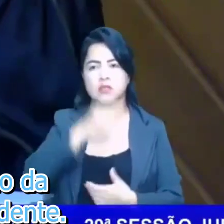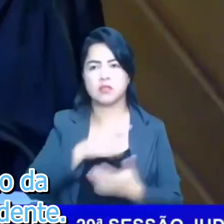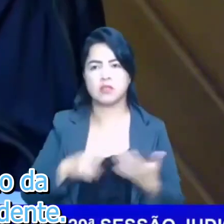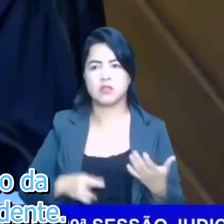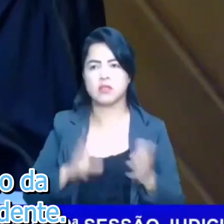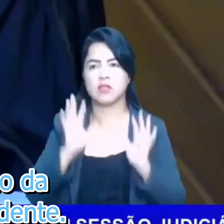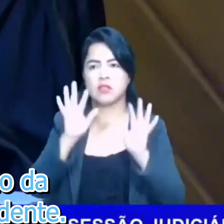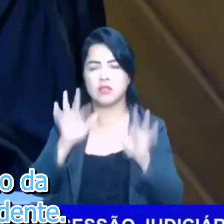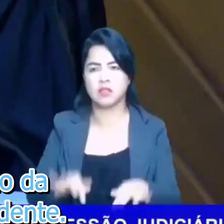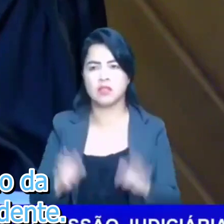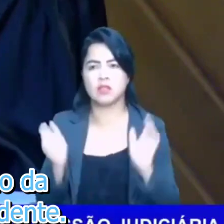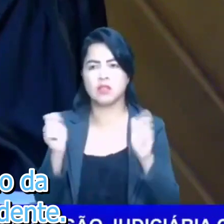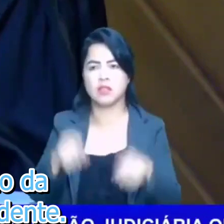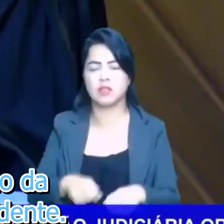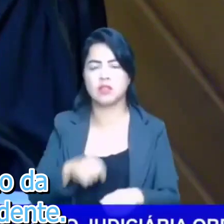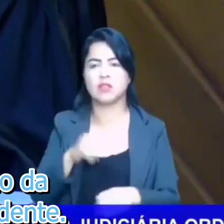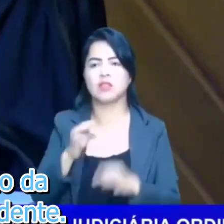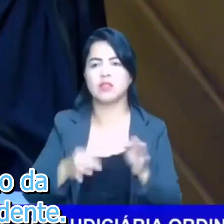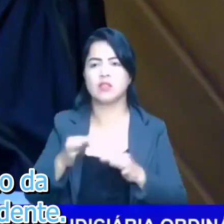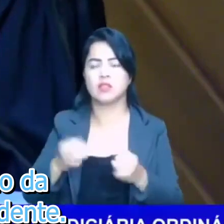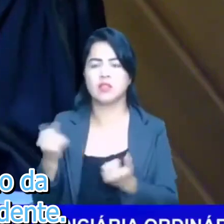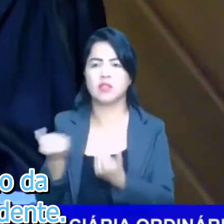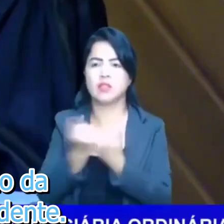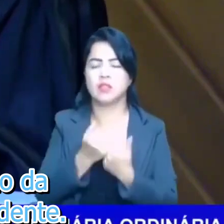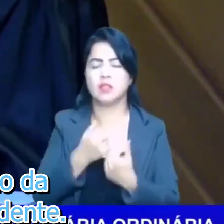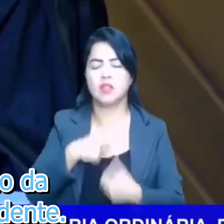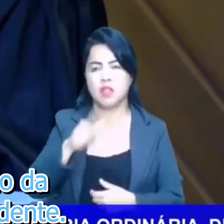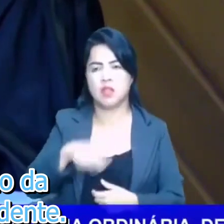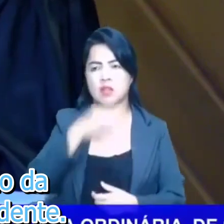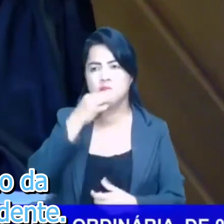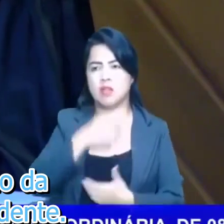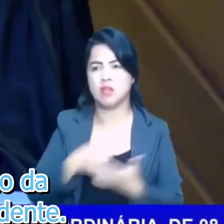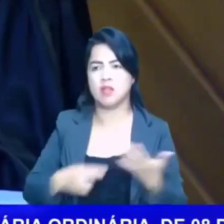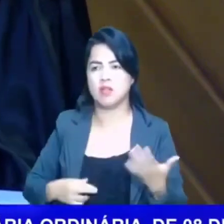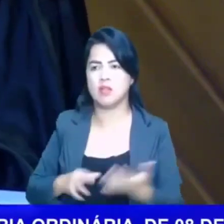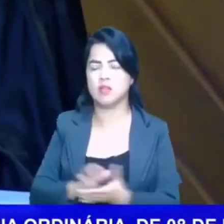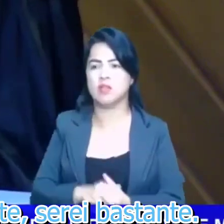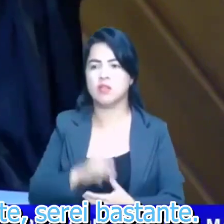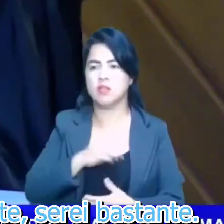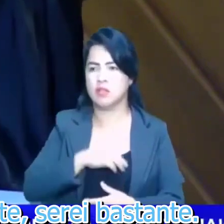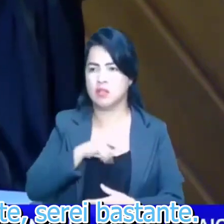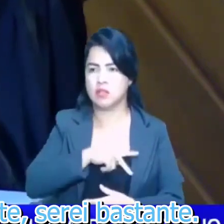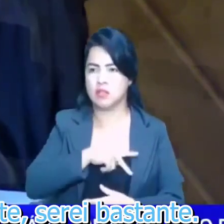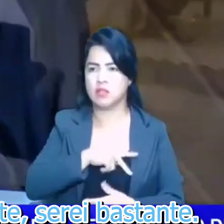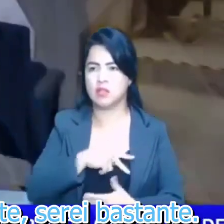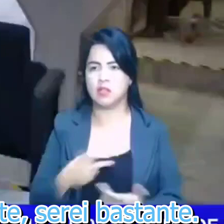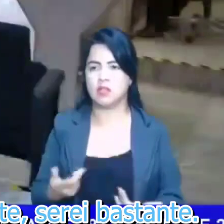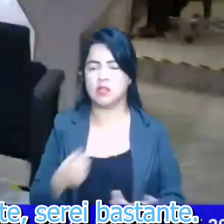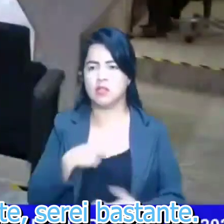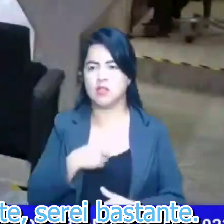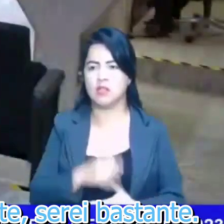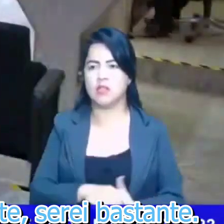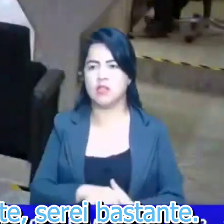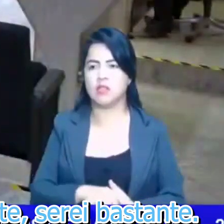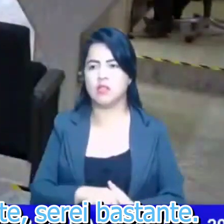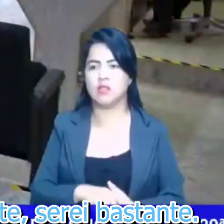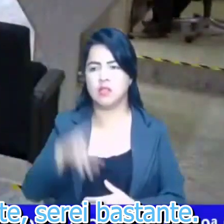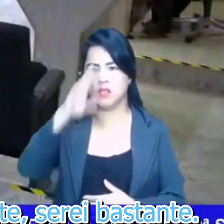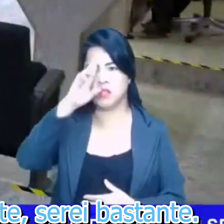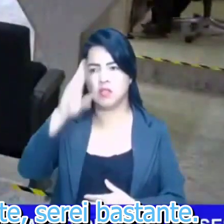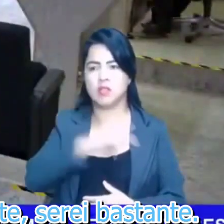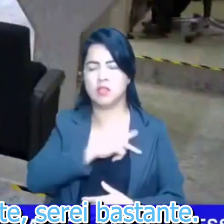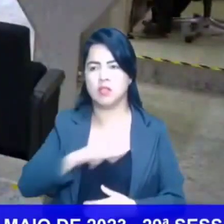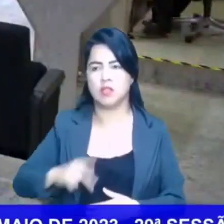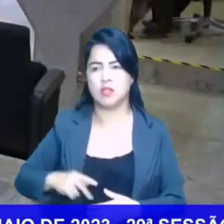ante o término da competência dos juízes auxiliares, é o relatório, presidente. Relatório, doutor Pablo, Ministério Público. Senhor presidente, seria